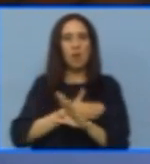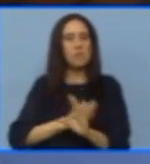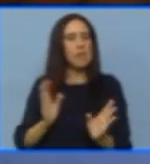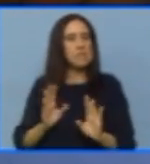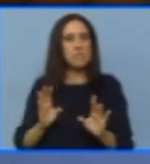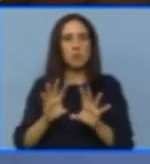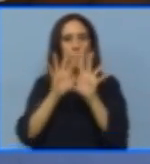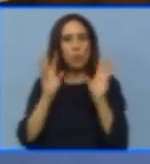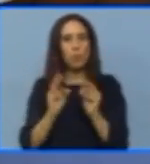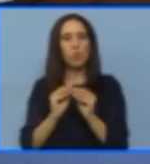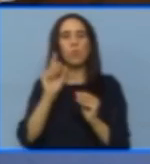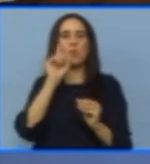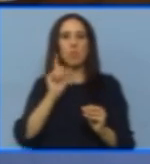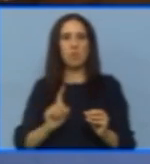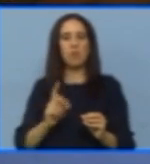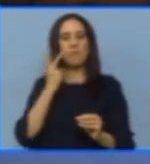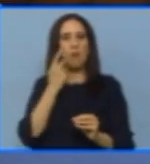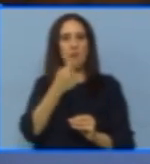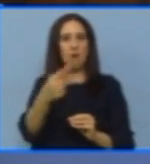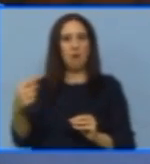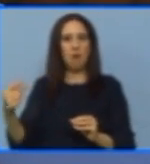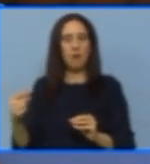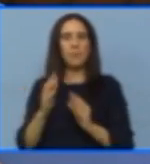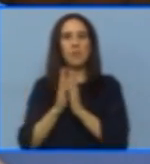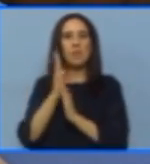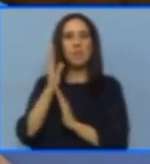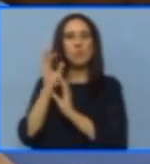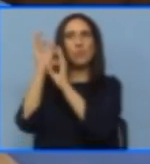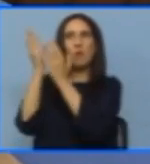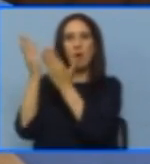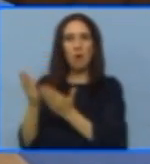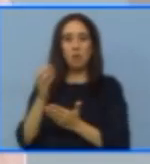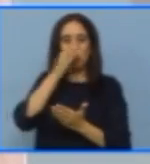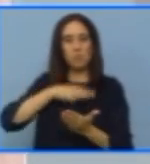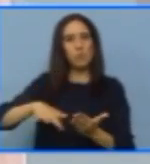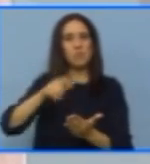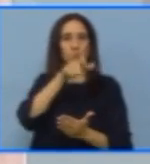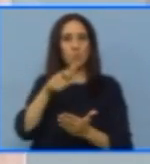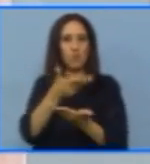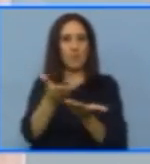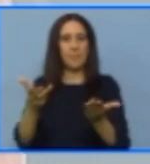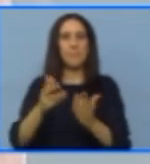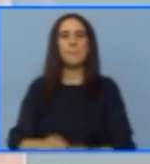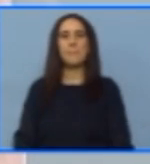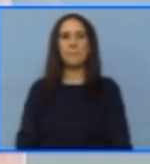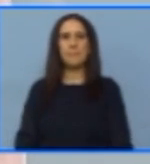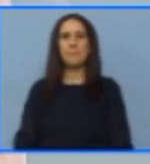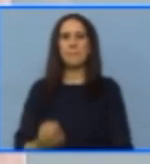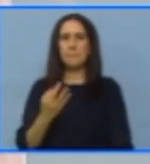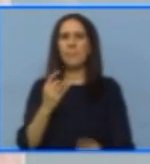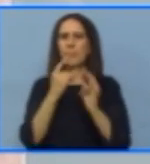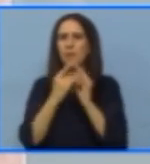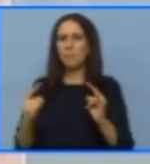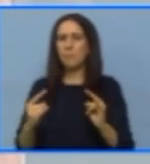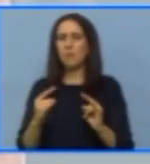um todo seja uma vivência em que nós apreciamos Deus na natureza e nos outros. A programação do acampamento prevê um momento celebrativo para todos